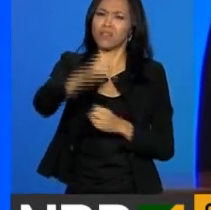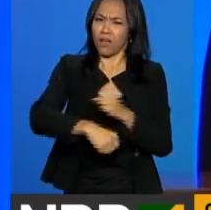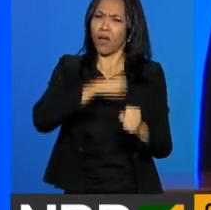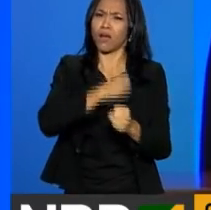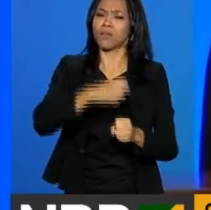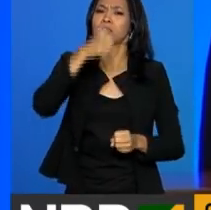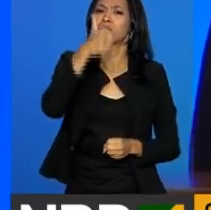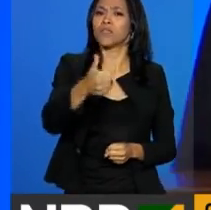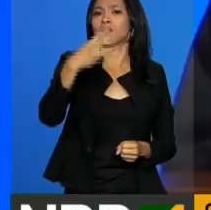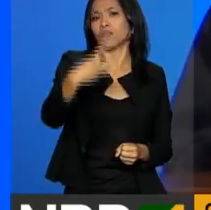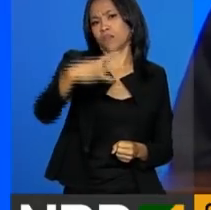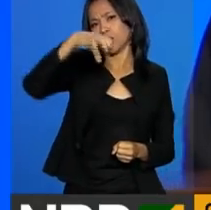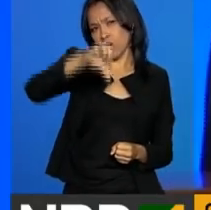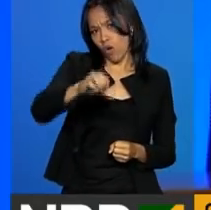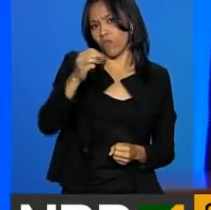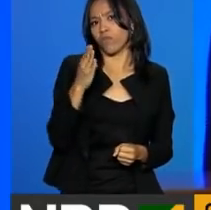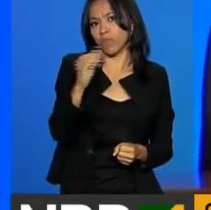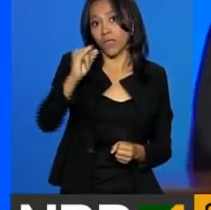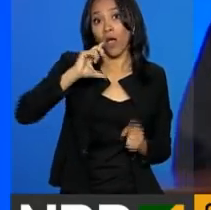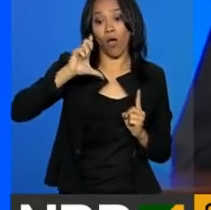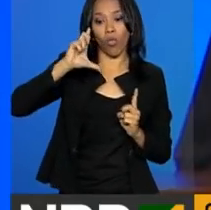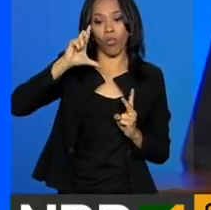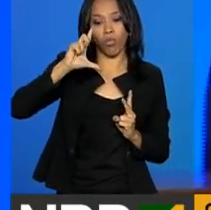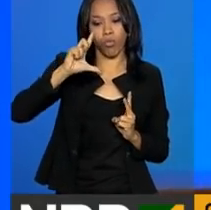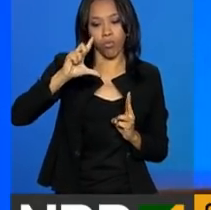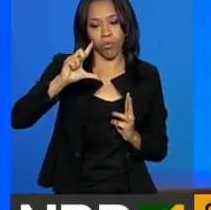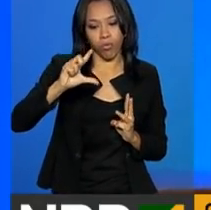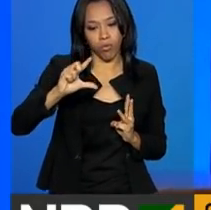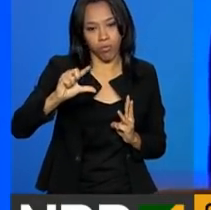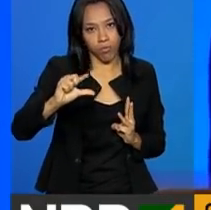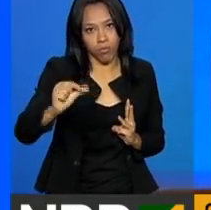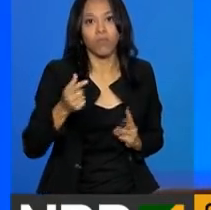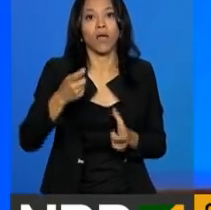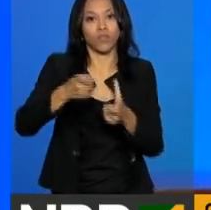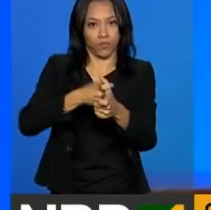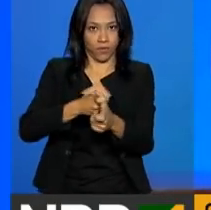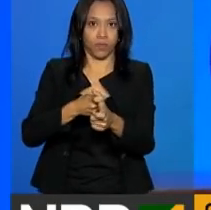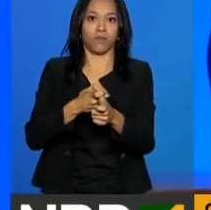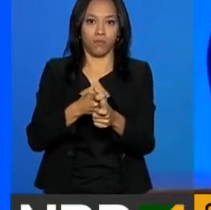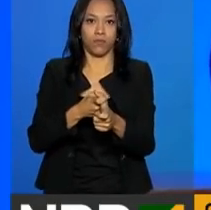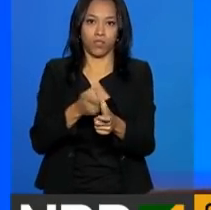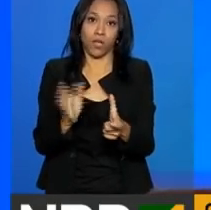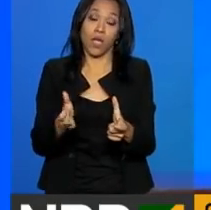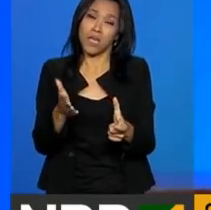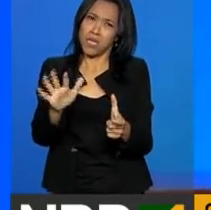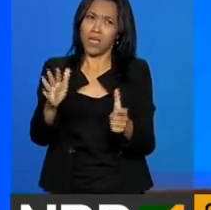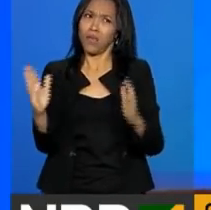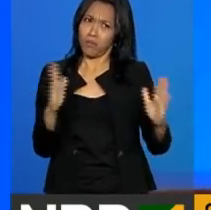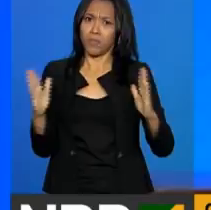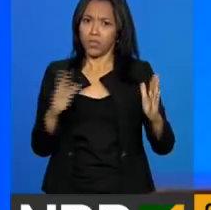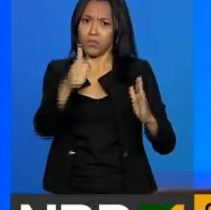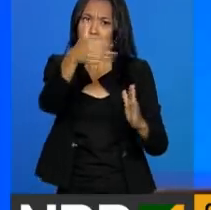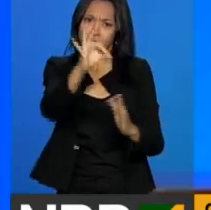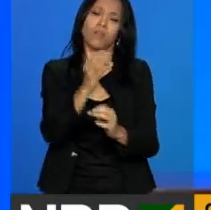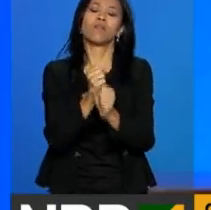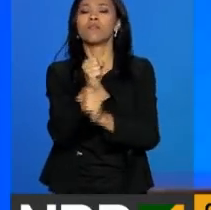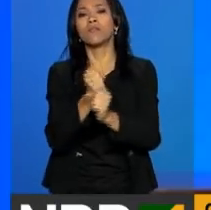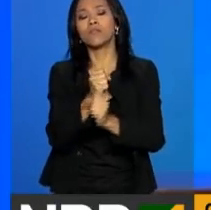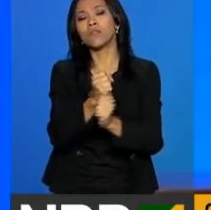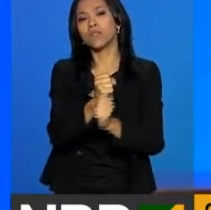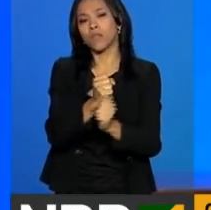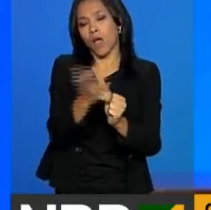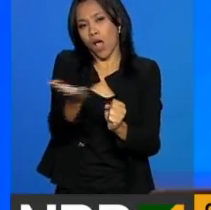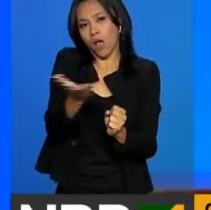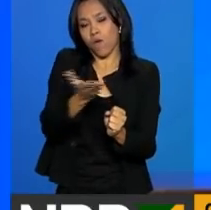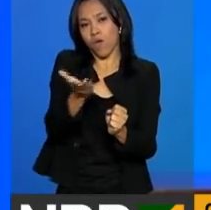139 bilhões ou seja está diminuindo e de milho numa tal forma que não é improvável que daqui a dez anos nós possamos então só